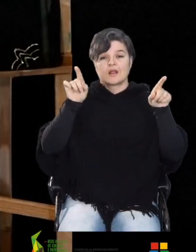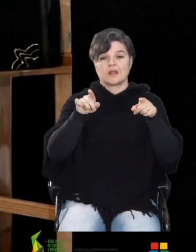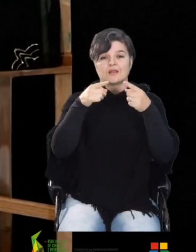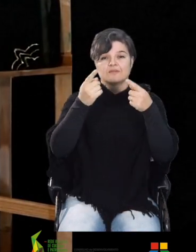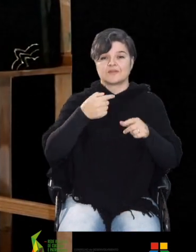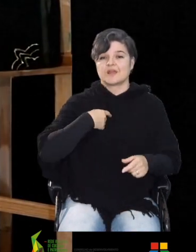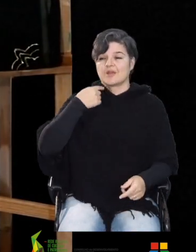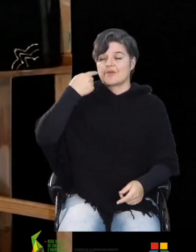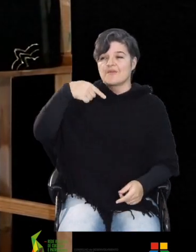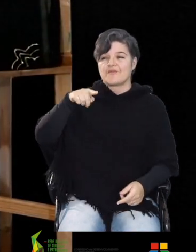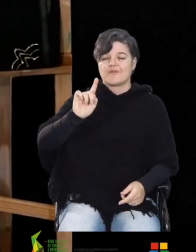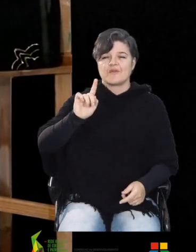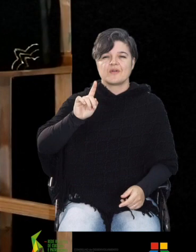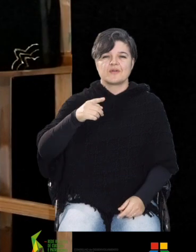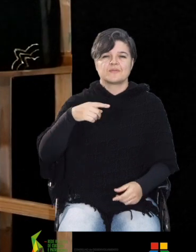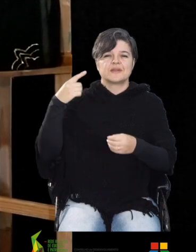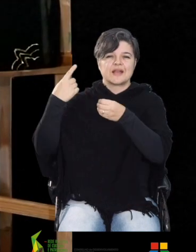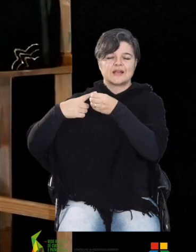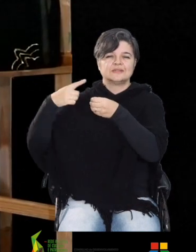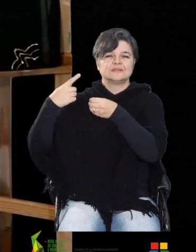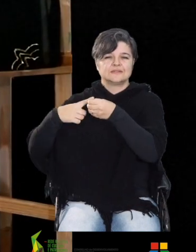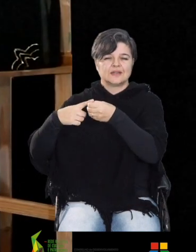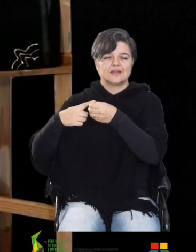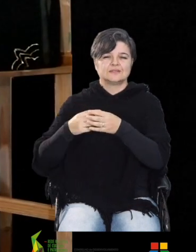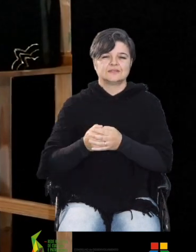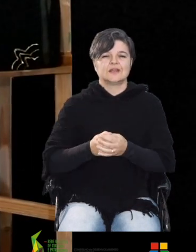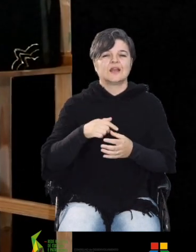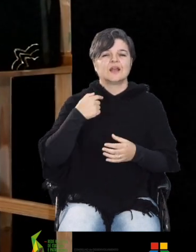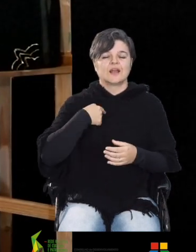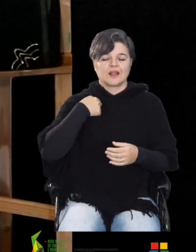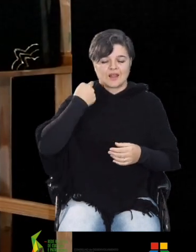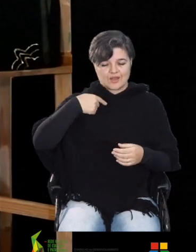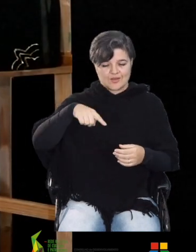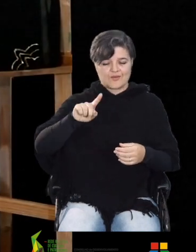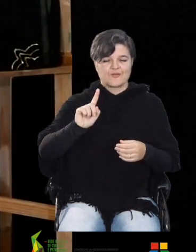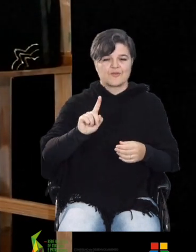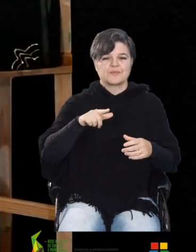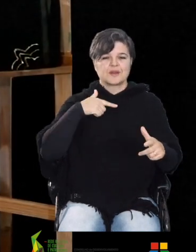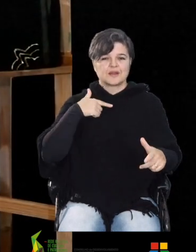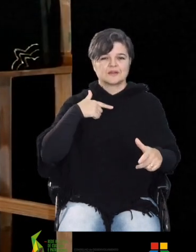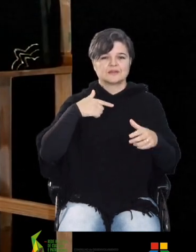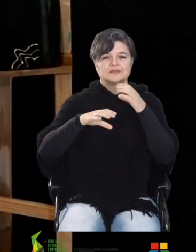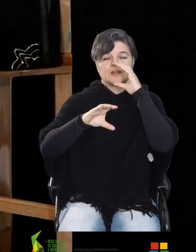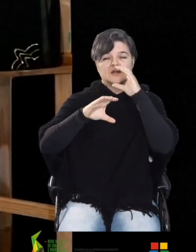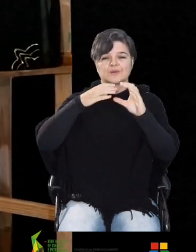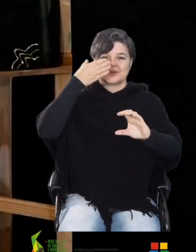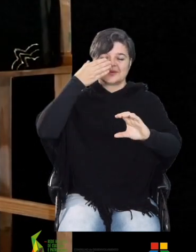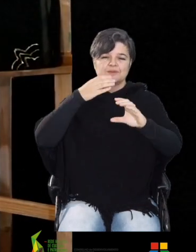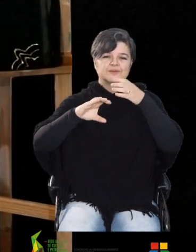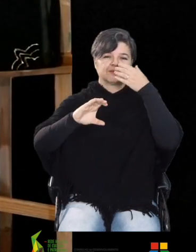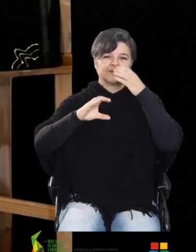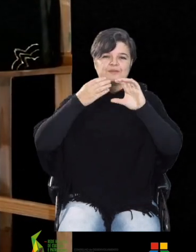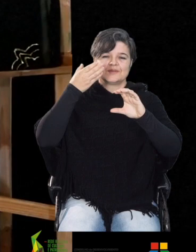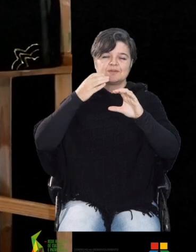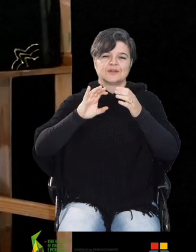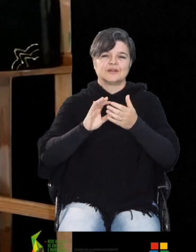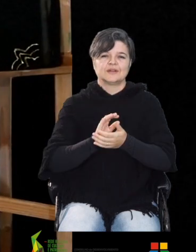para verem eu vou para cantar